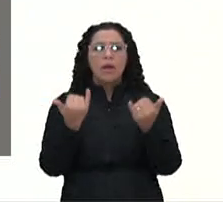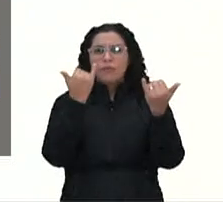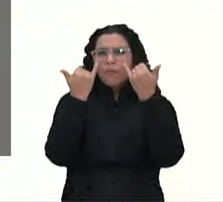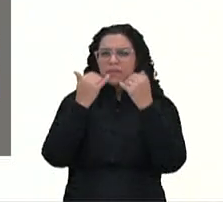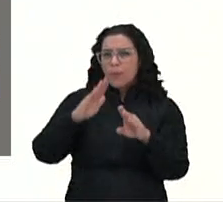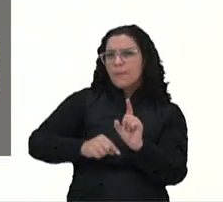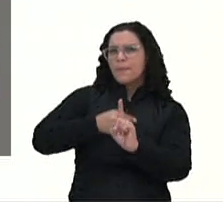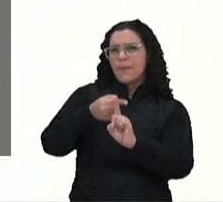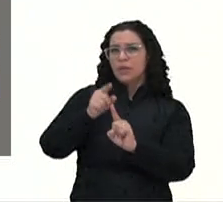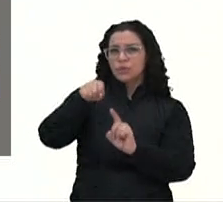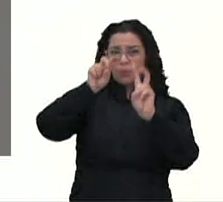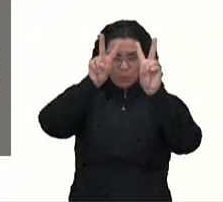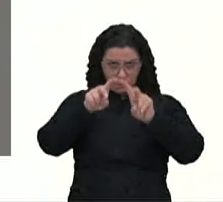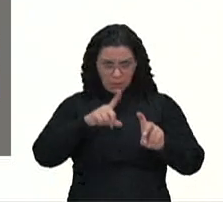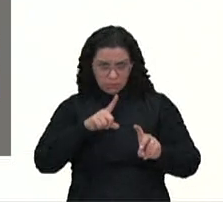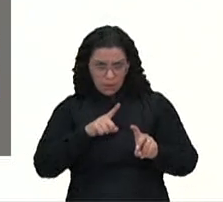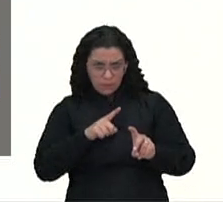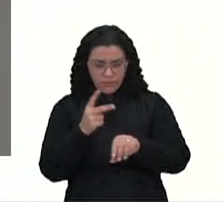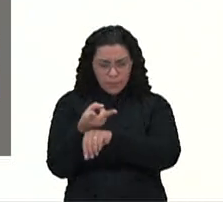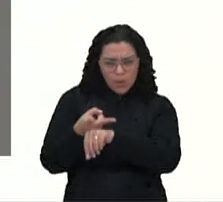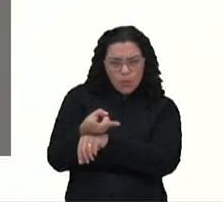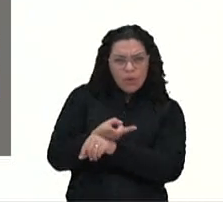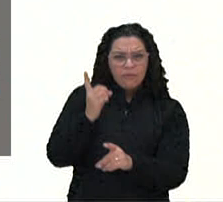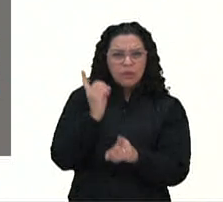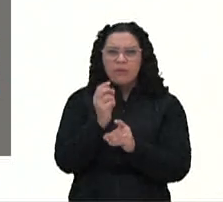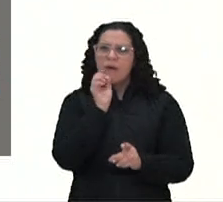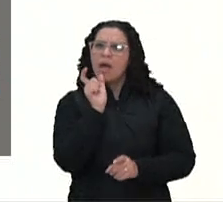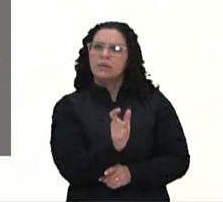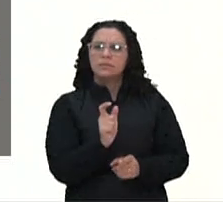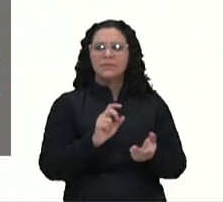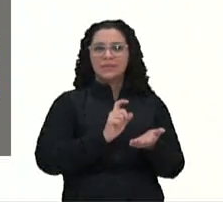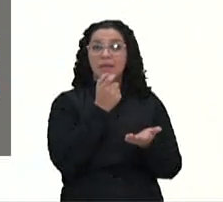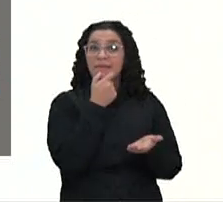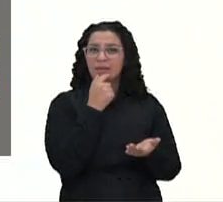extra sobre o assunto. Vou dar um tempinho, daí a gente já conversa.